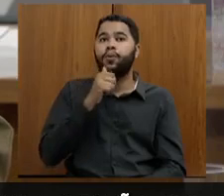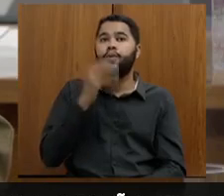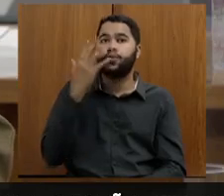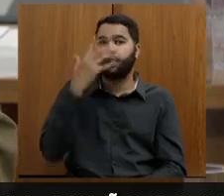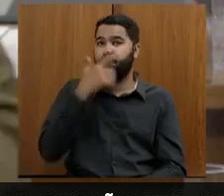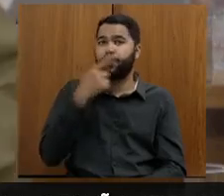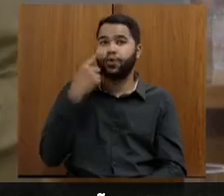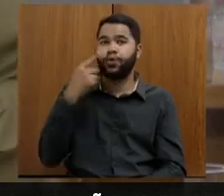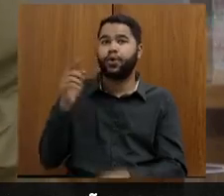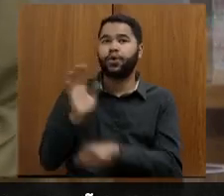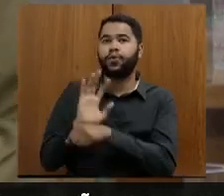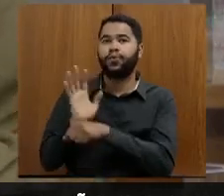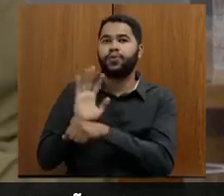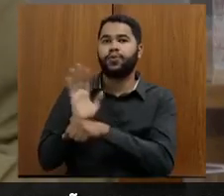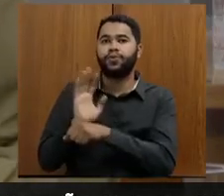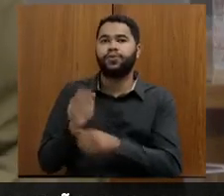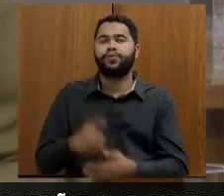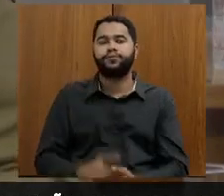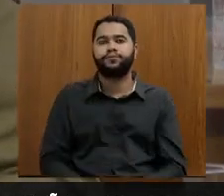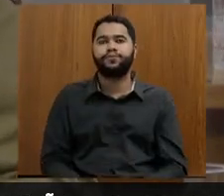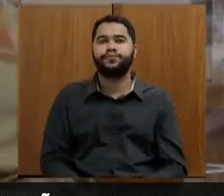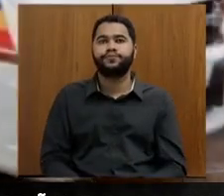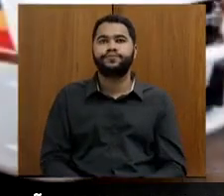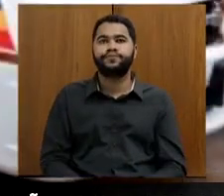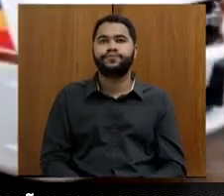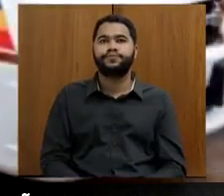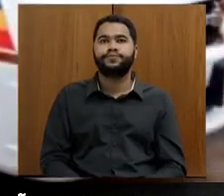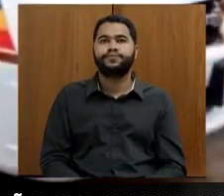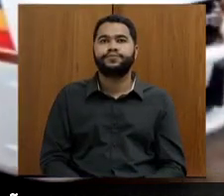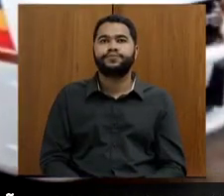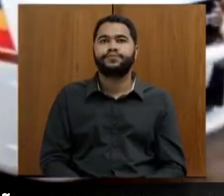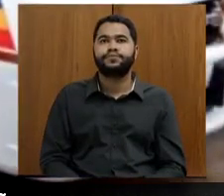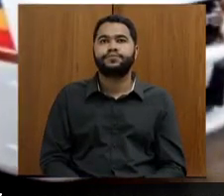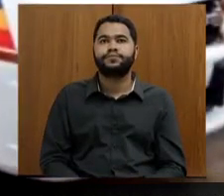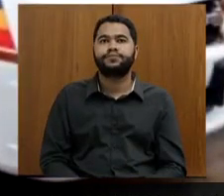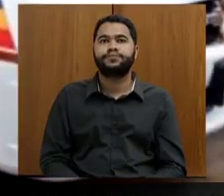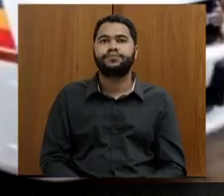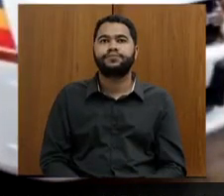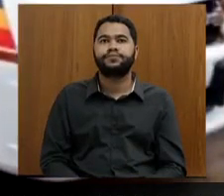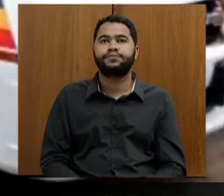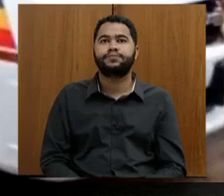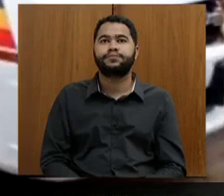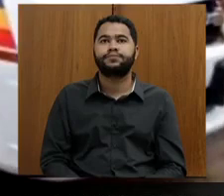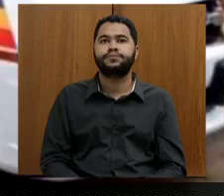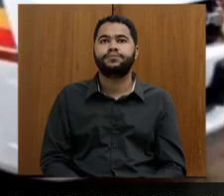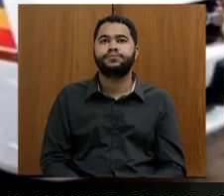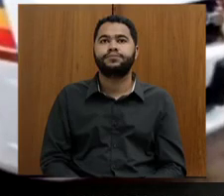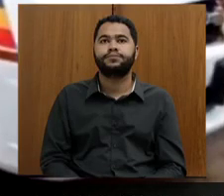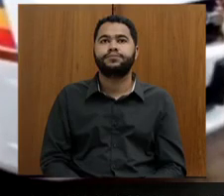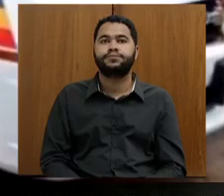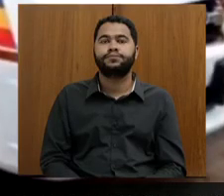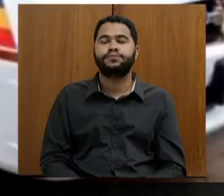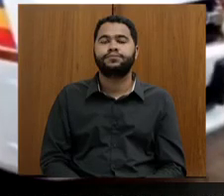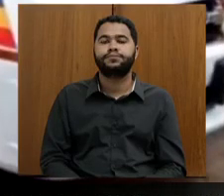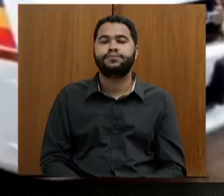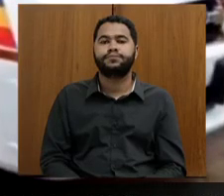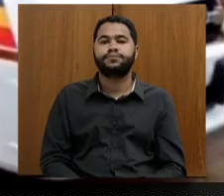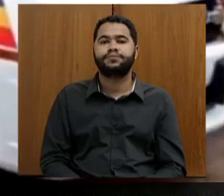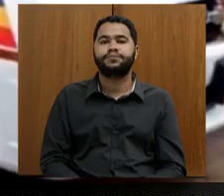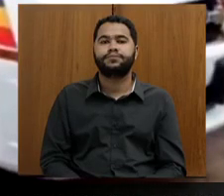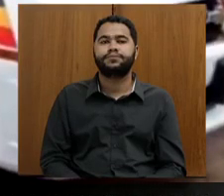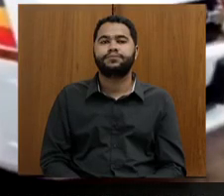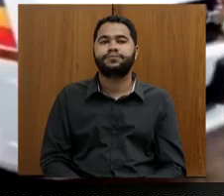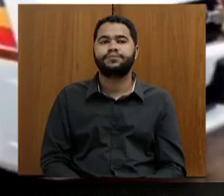de lá para nós aí olha o vídeo aí ó Boa tarde Juliana e aí ele Poços de Caldas se